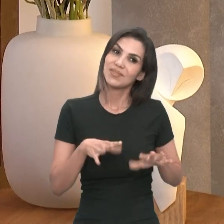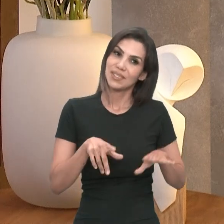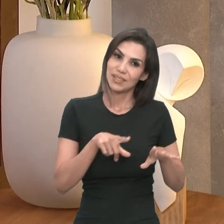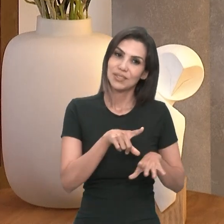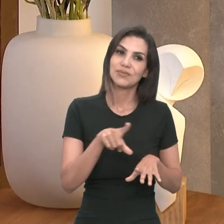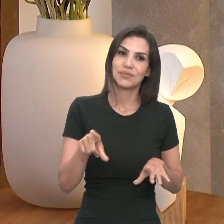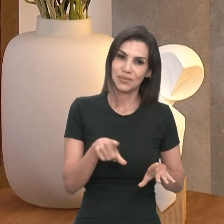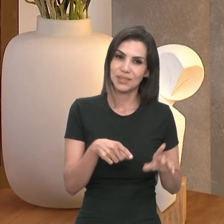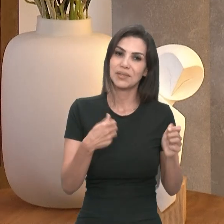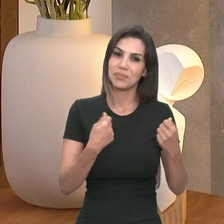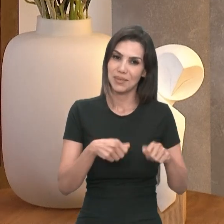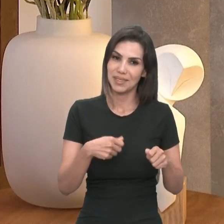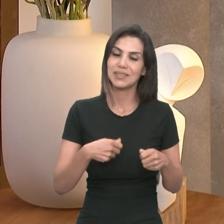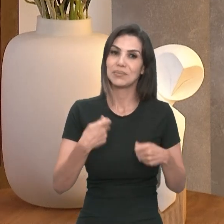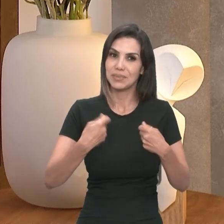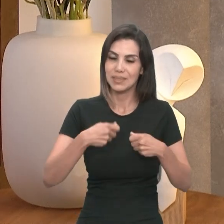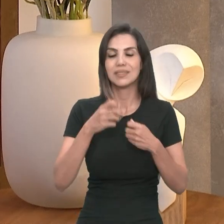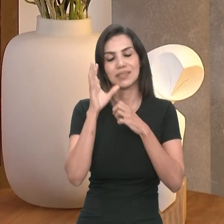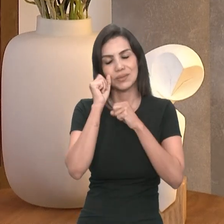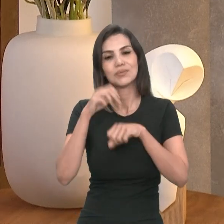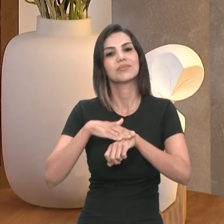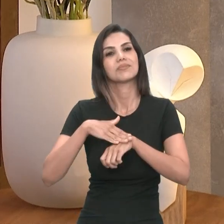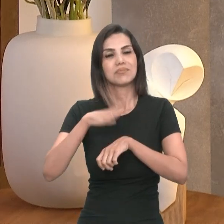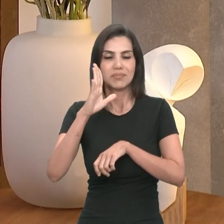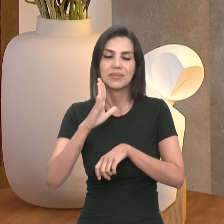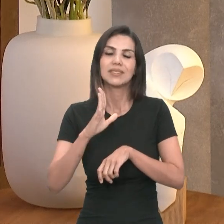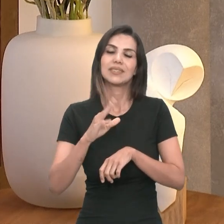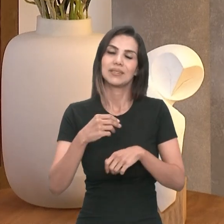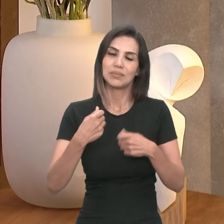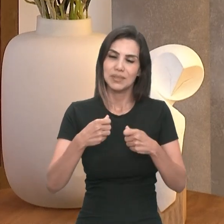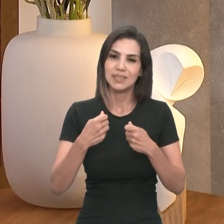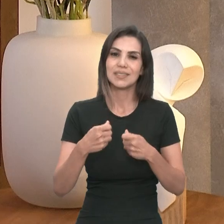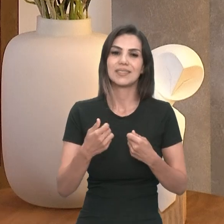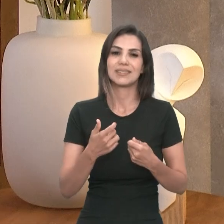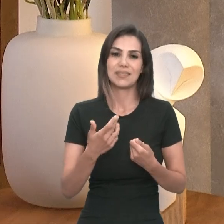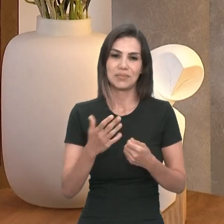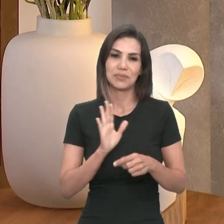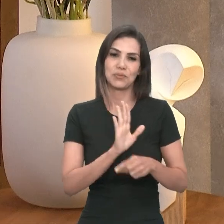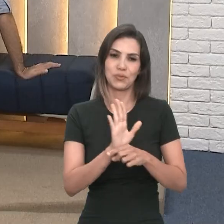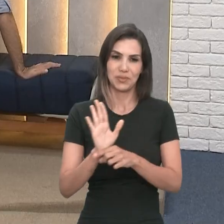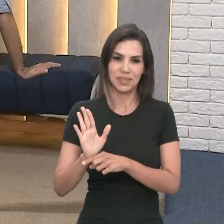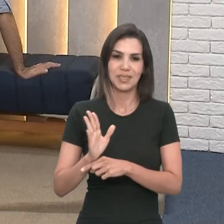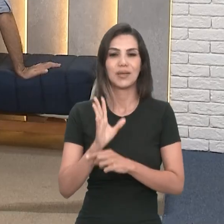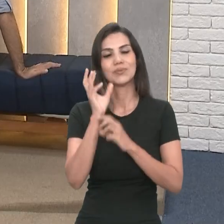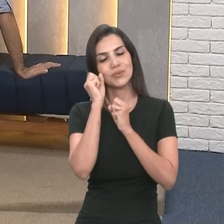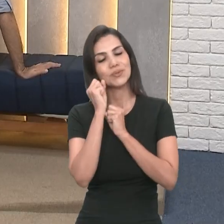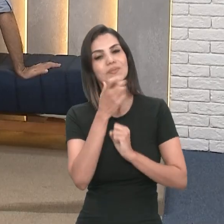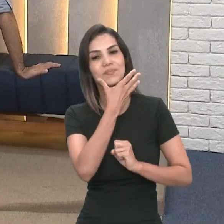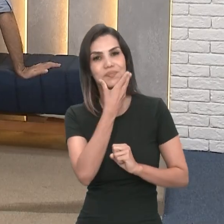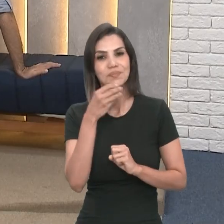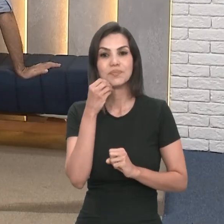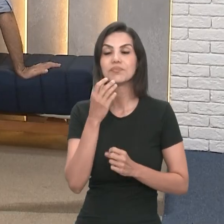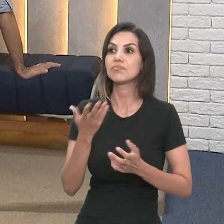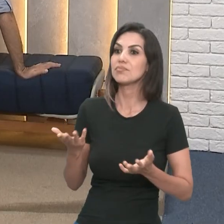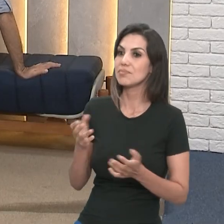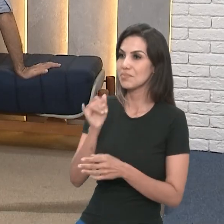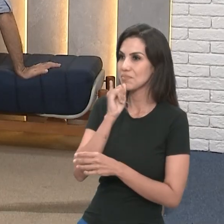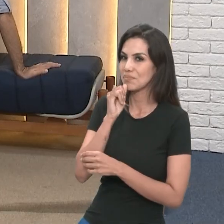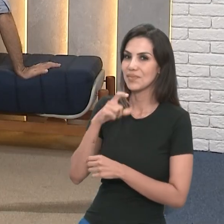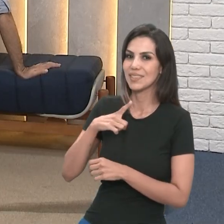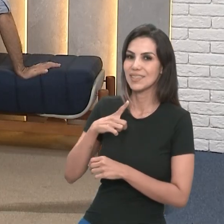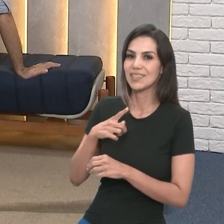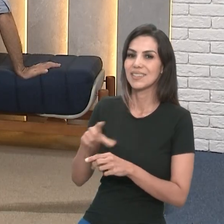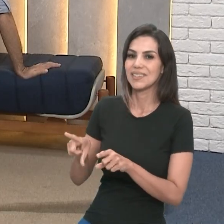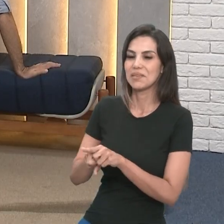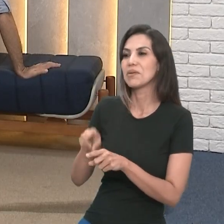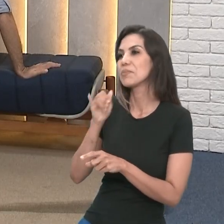ter todas as vantagens, né, de um sono de qualidade. Falando em pausa, aqueles despertadores